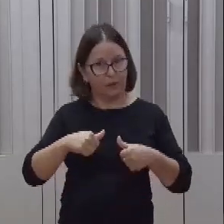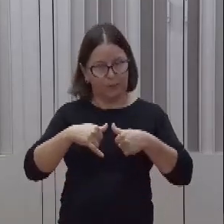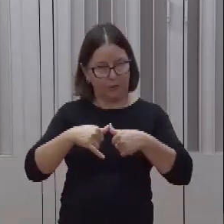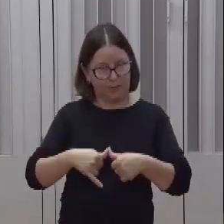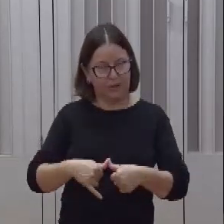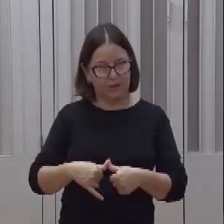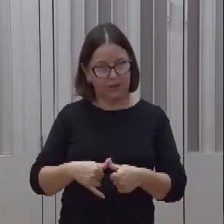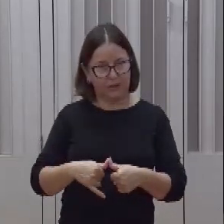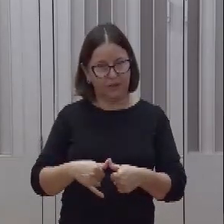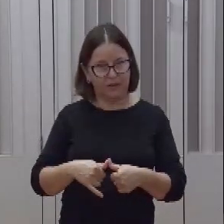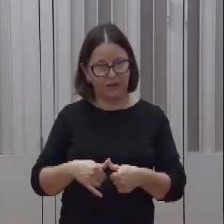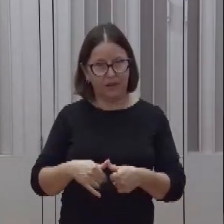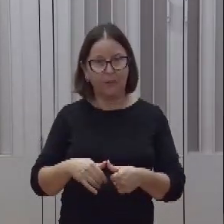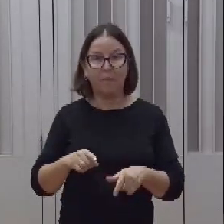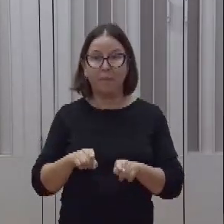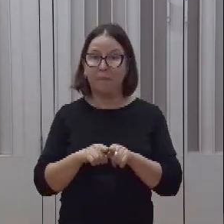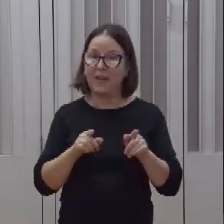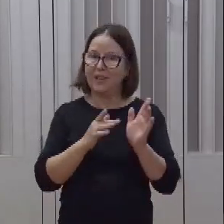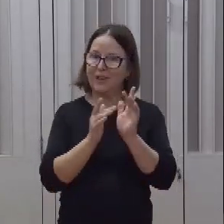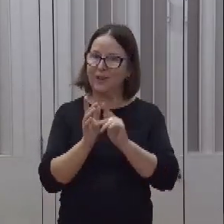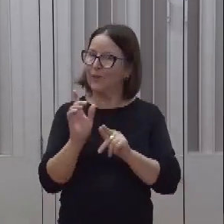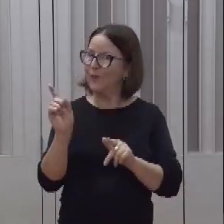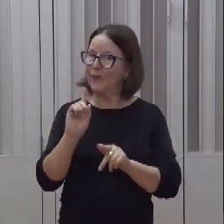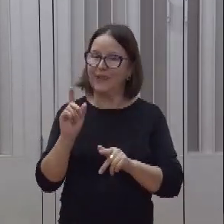está dizendo isso.